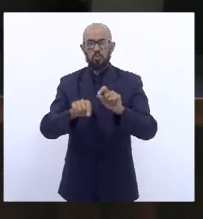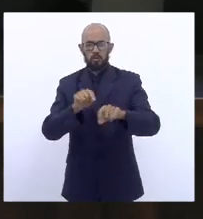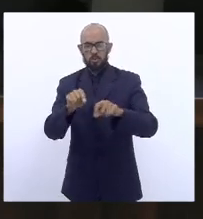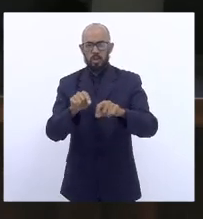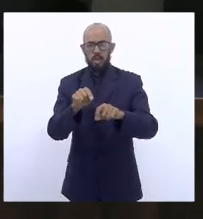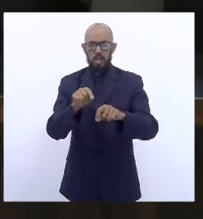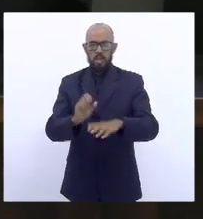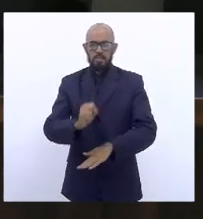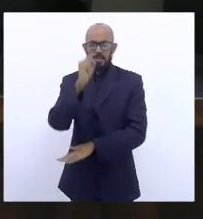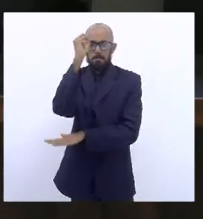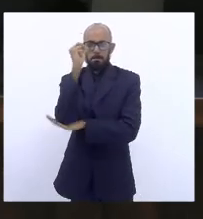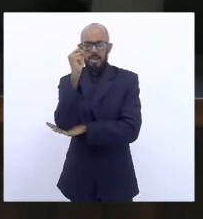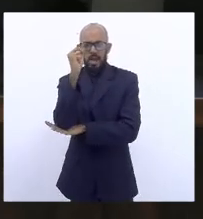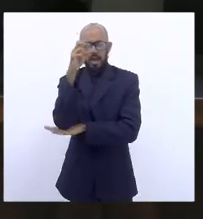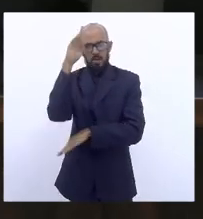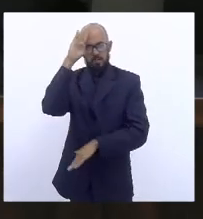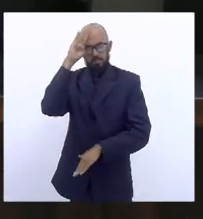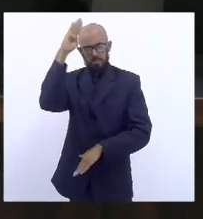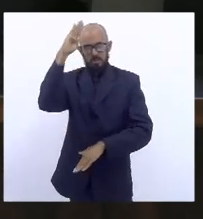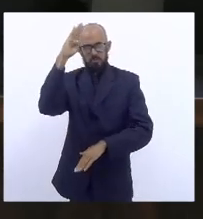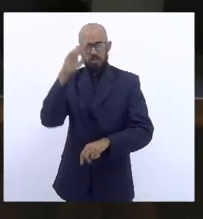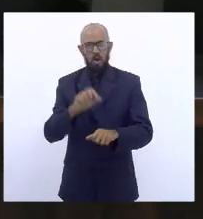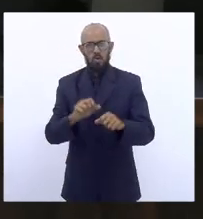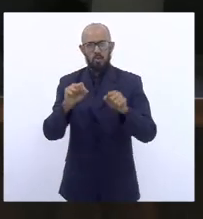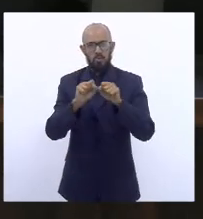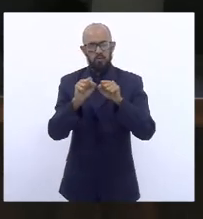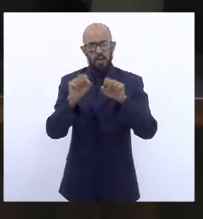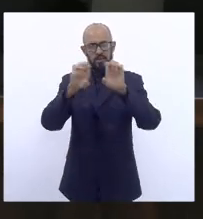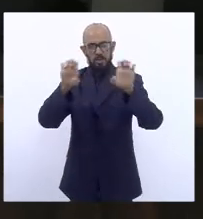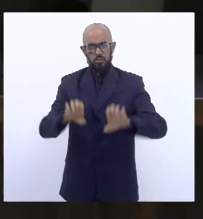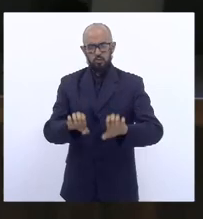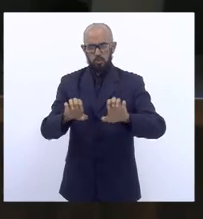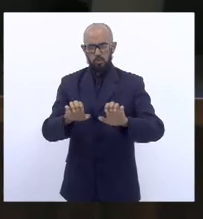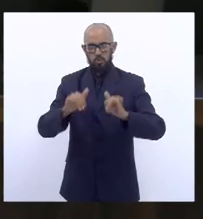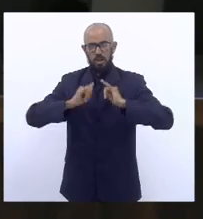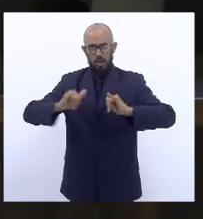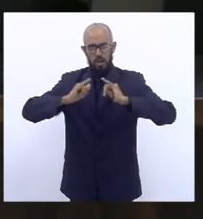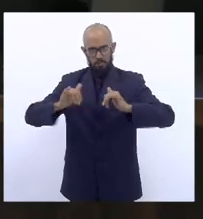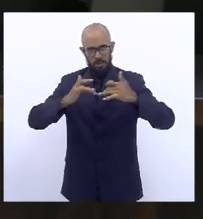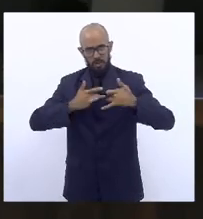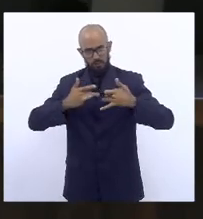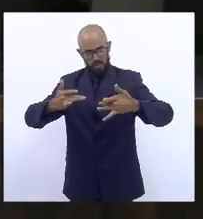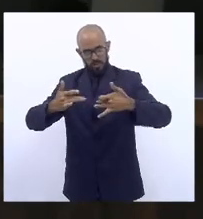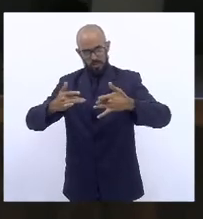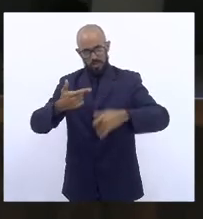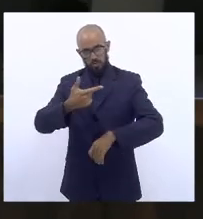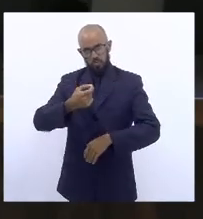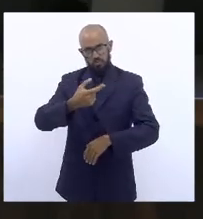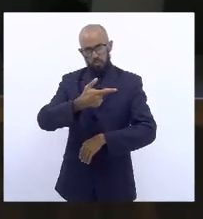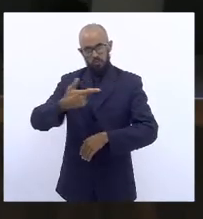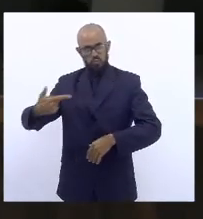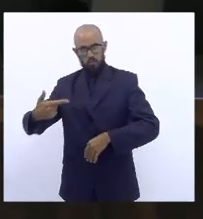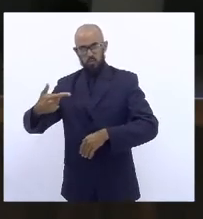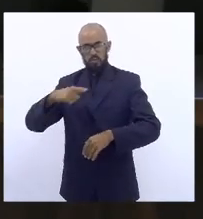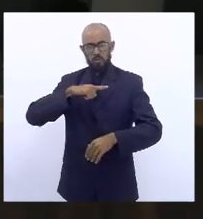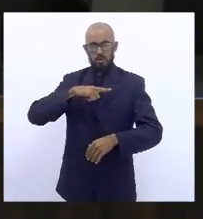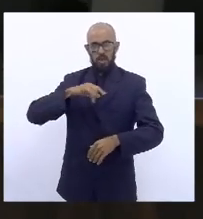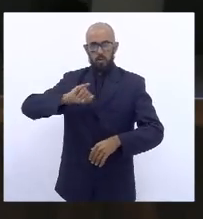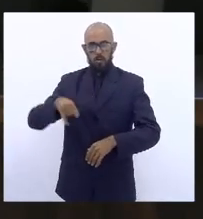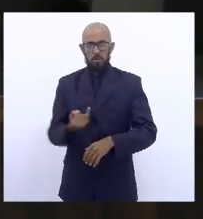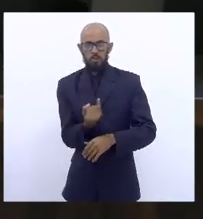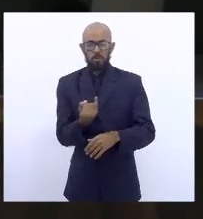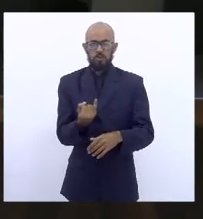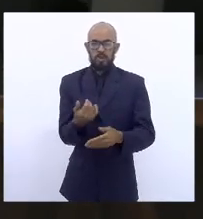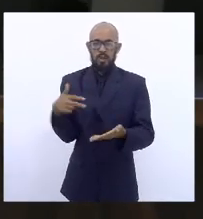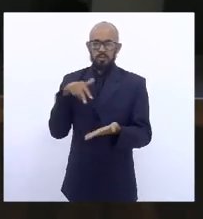esse eixo, são esses pilares que estruturam a campanha da Fraternidade 2022 e que eu tenho aqui a oportunidade de, nessa